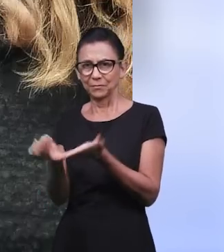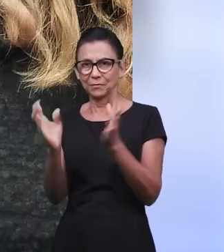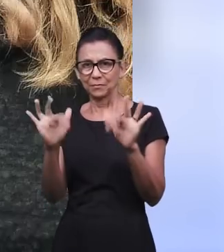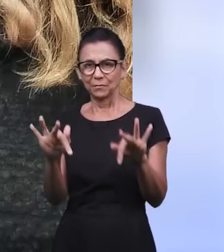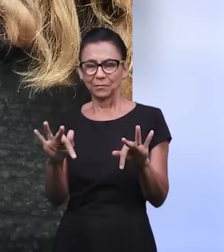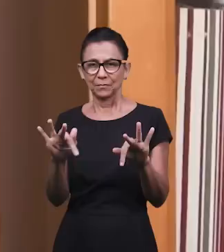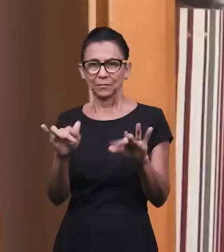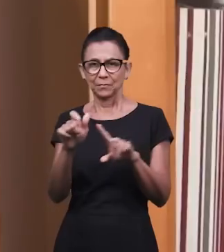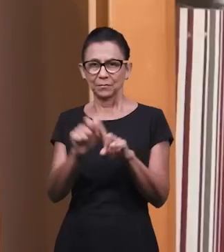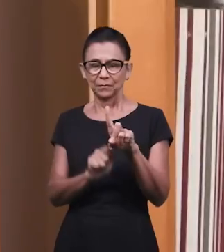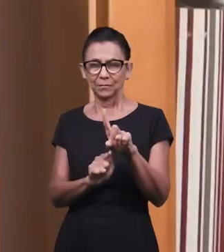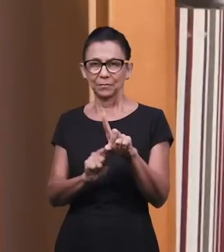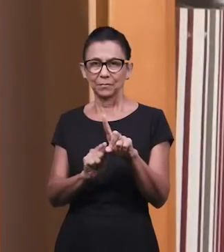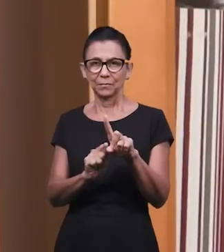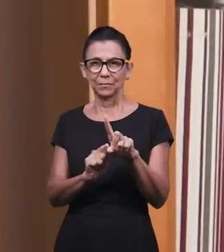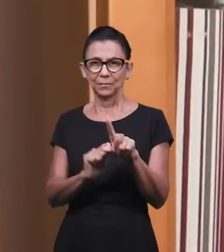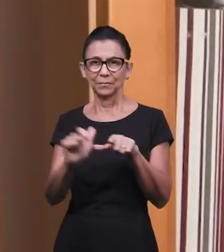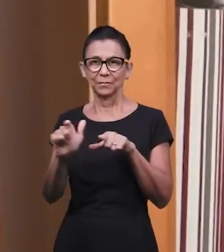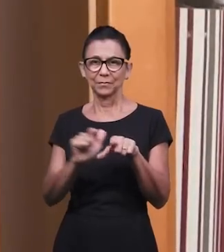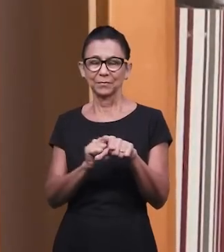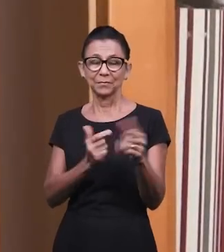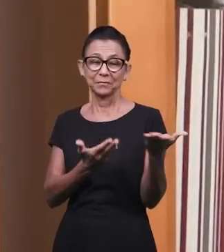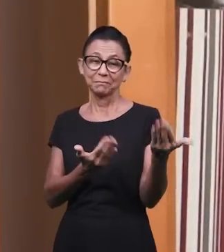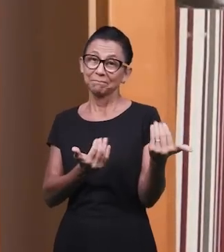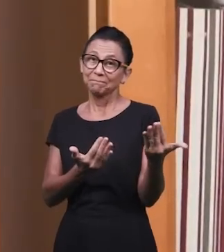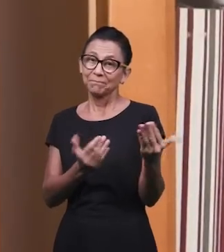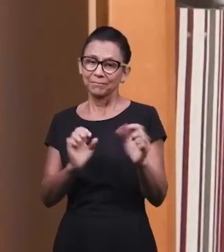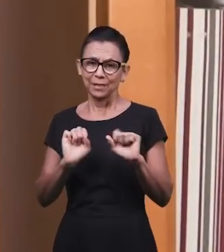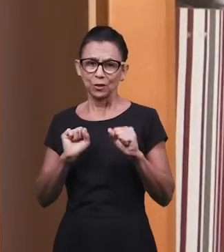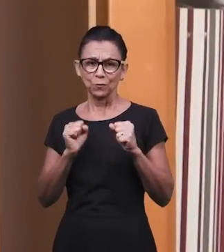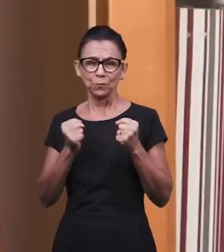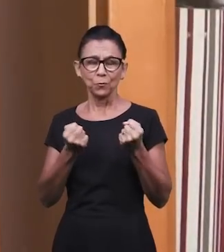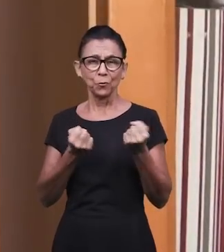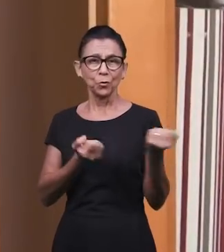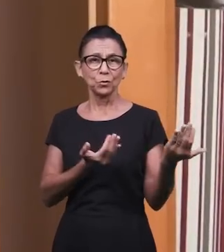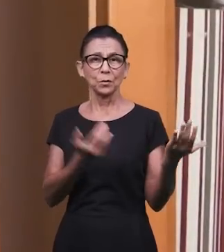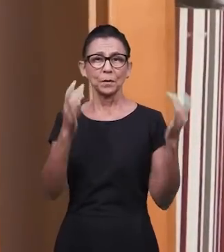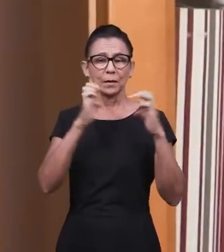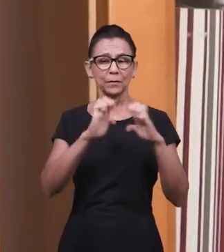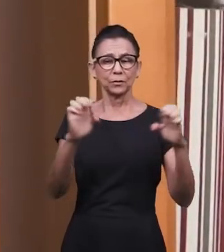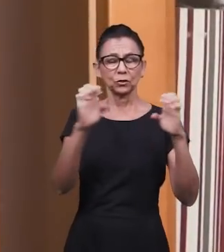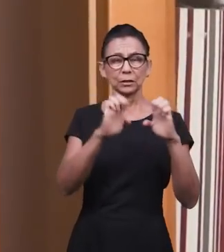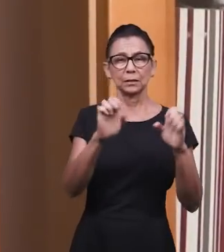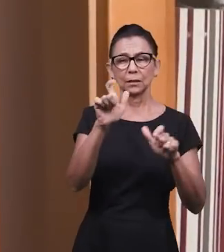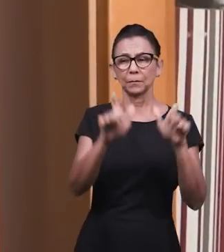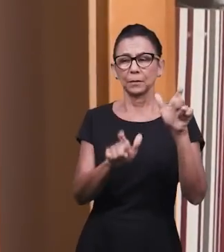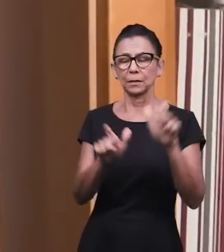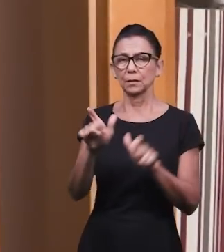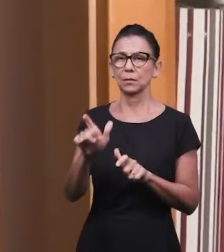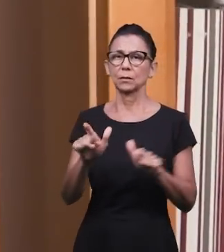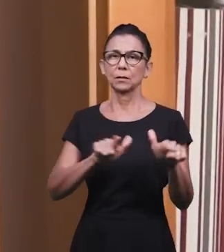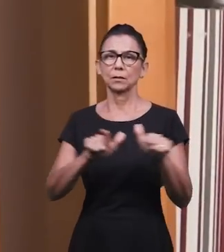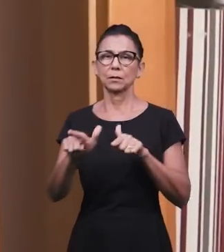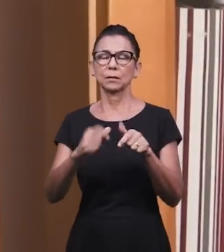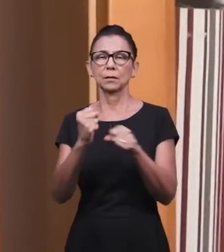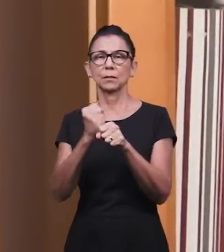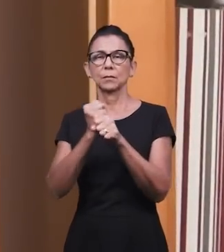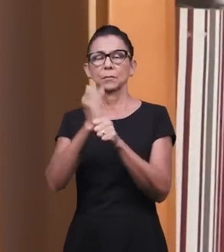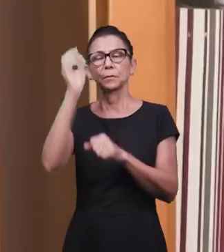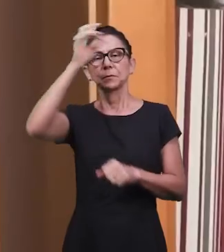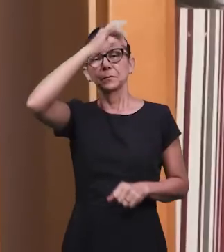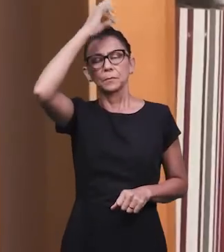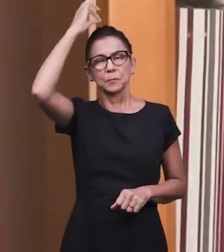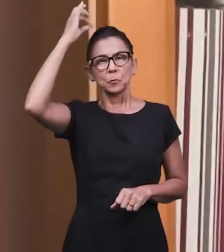com os jovens. Foi uma grande bênção o empenho dos jovens para evangelizar vidas e realizar a obra do